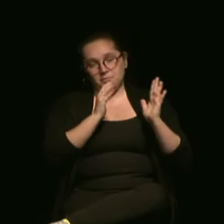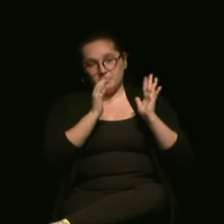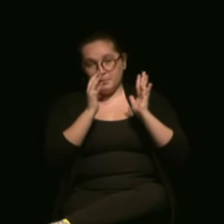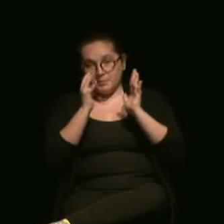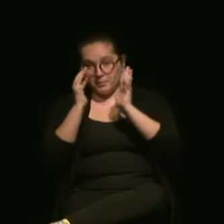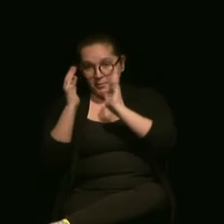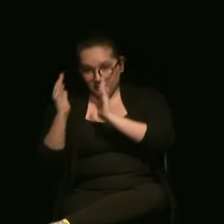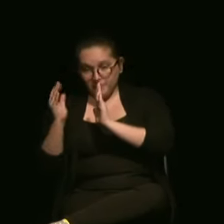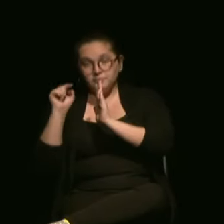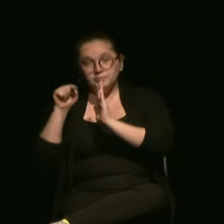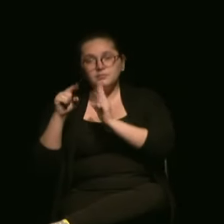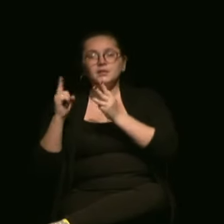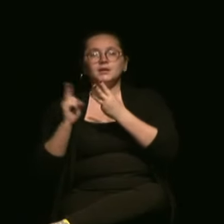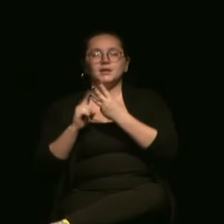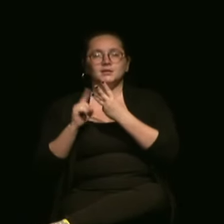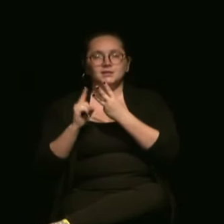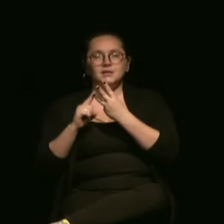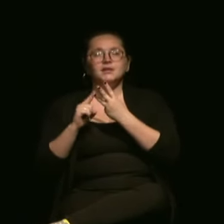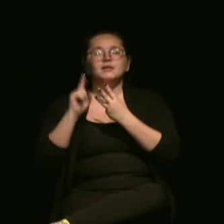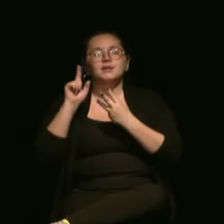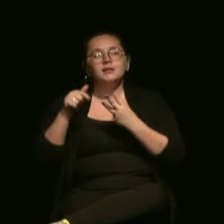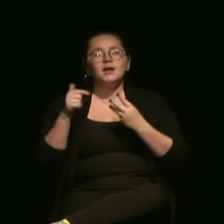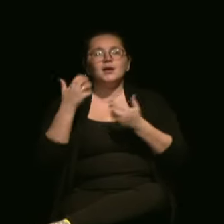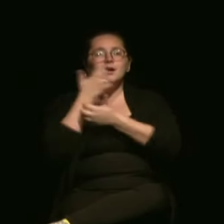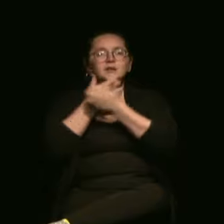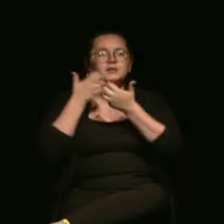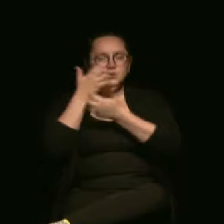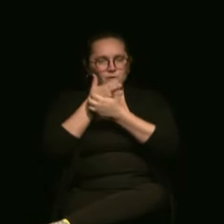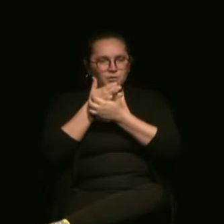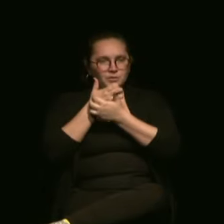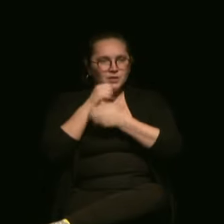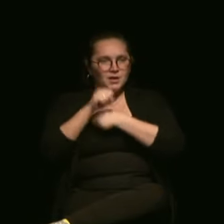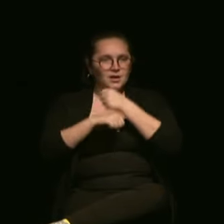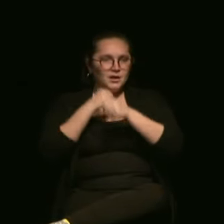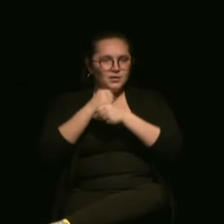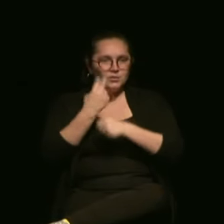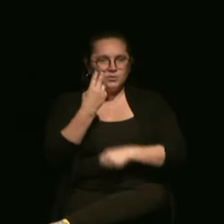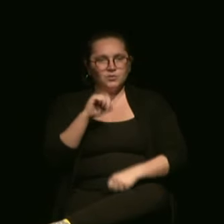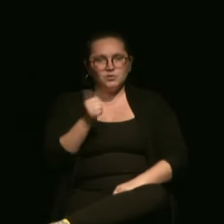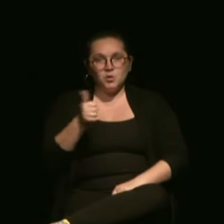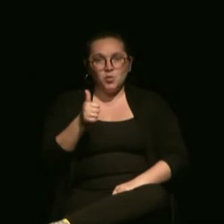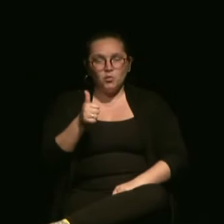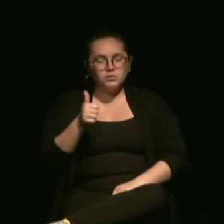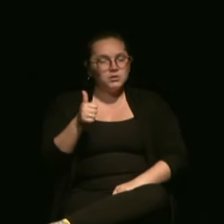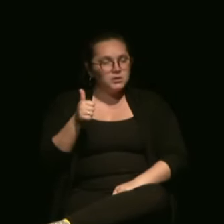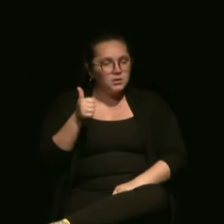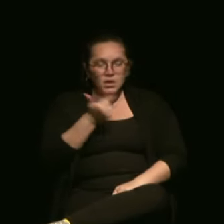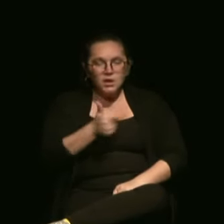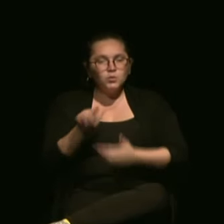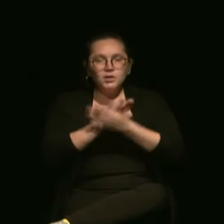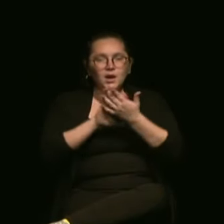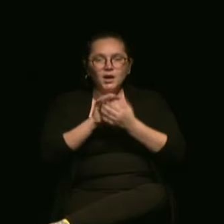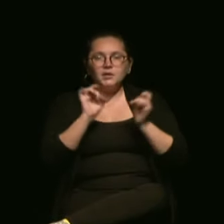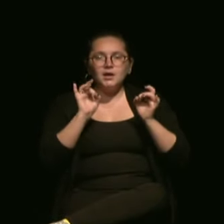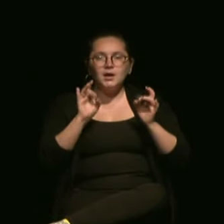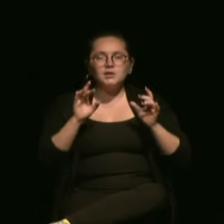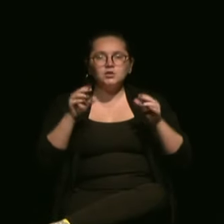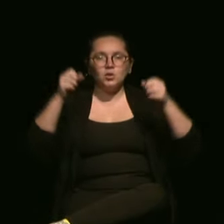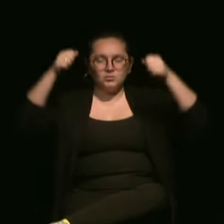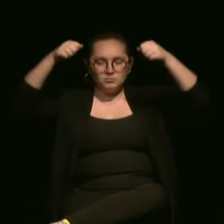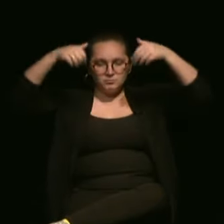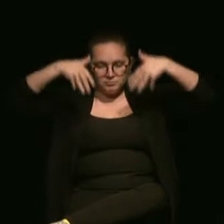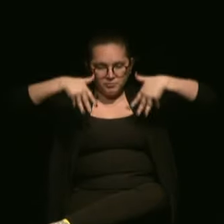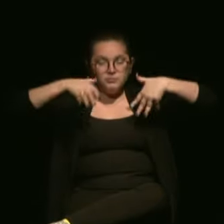na terceira sequência que eu mostro para vocês, que é Canções, um filme de 2011, você não tem mais nada. Você tem um pano preto, uma